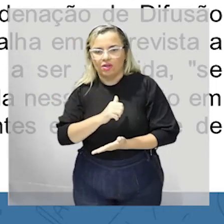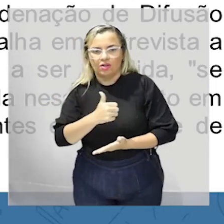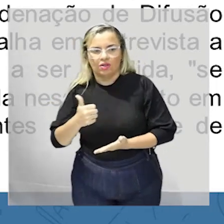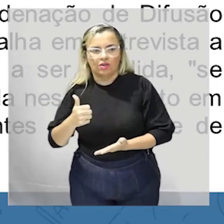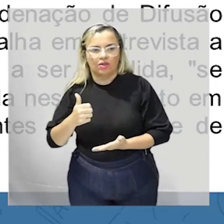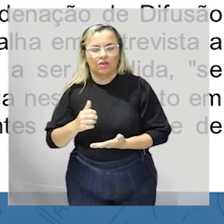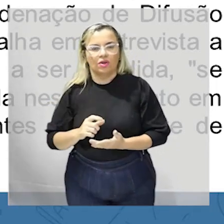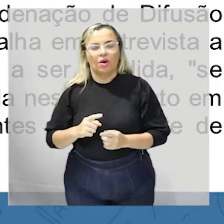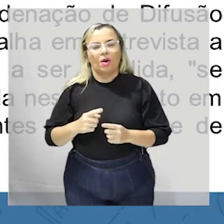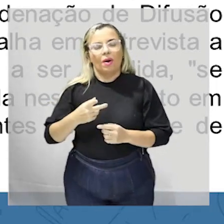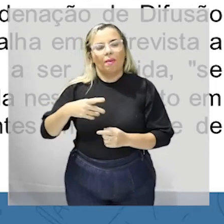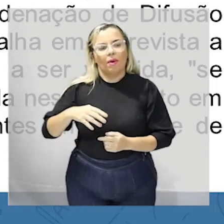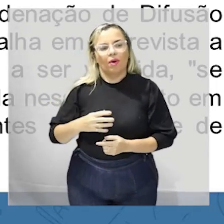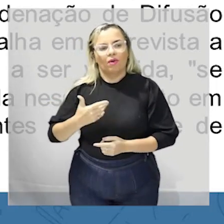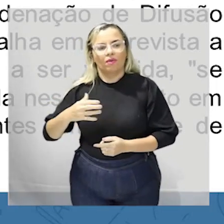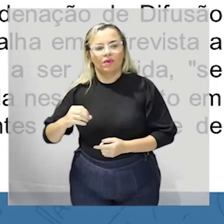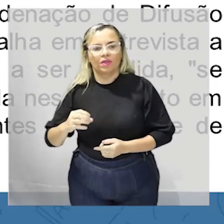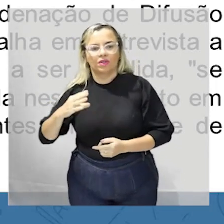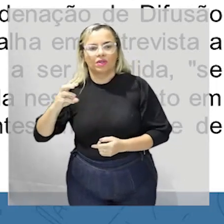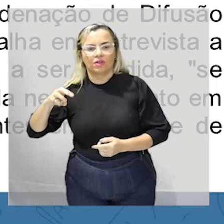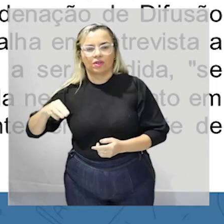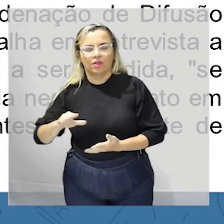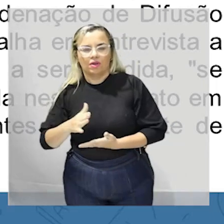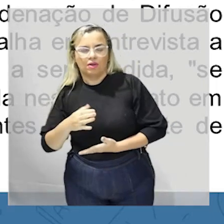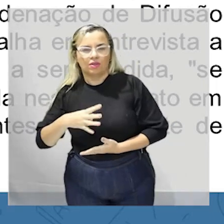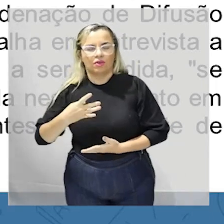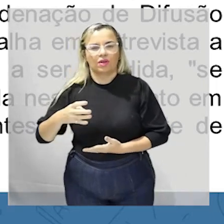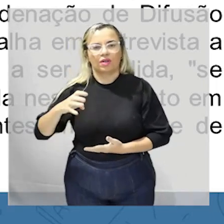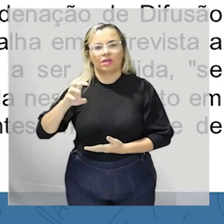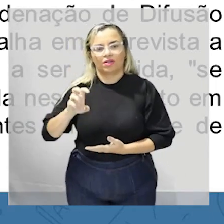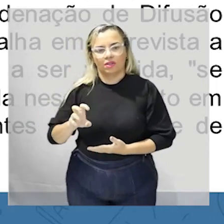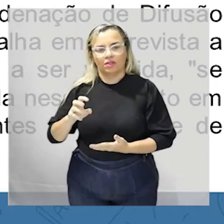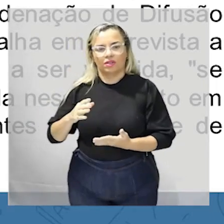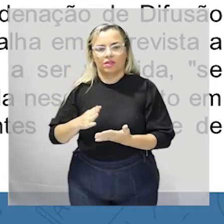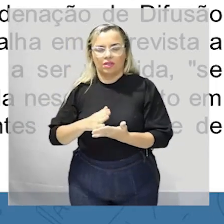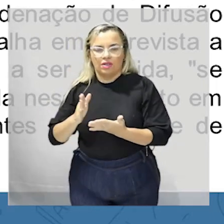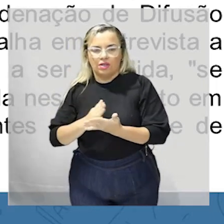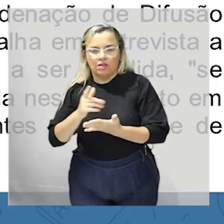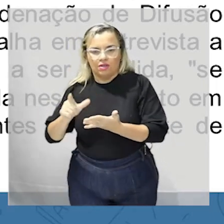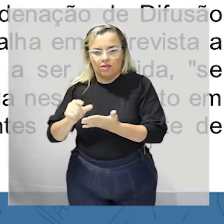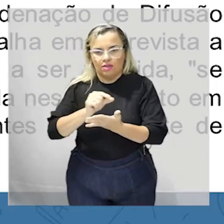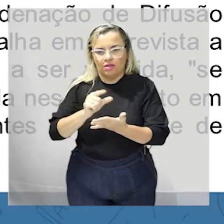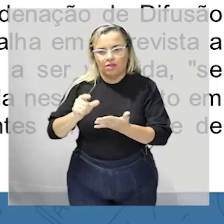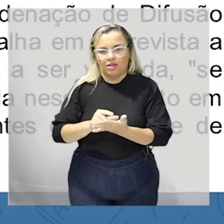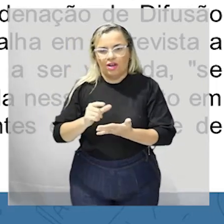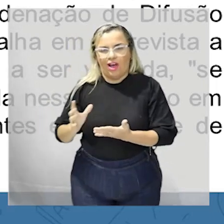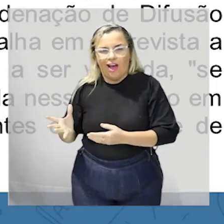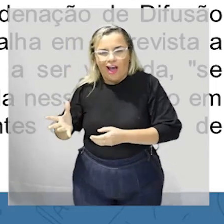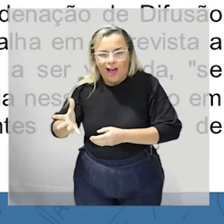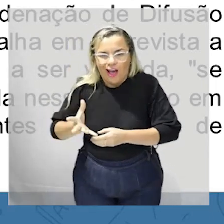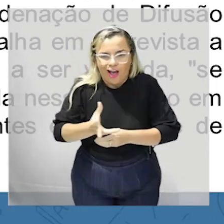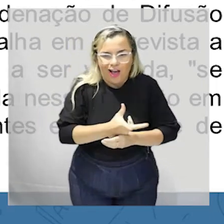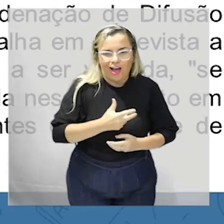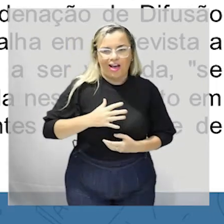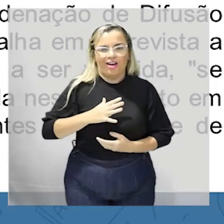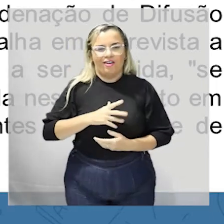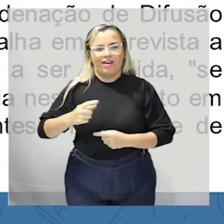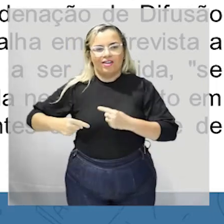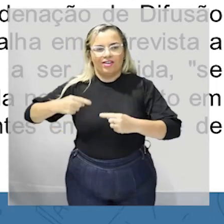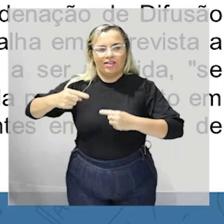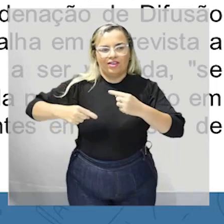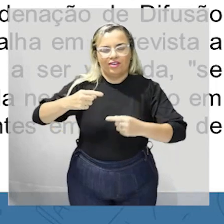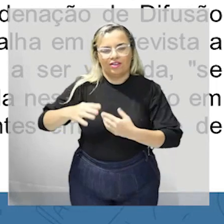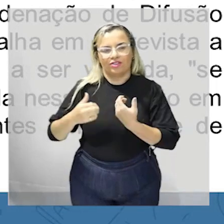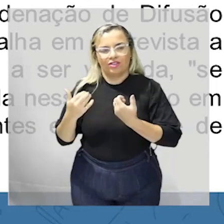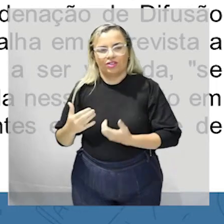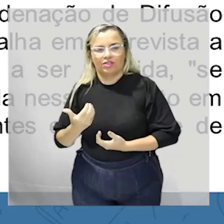páginas, conquistaram várias gerações de jovens desde 1977, ano em que foram lançados pela Coordenação